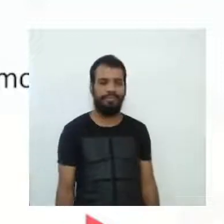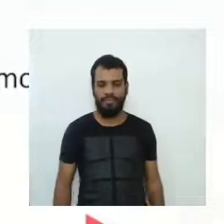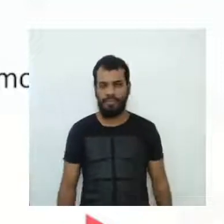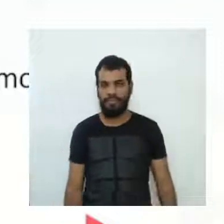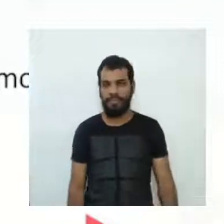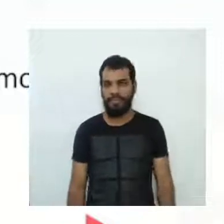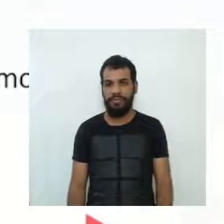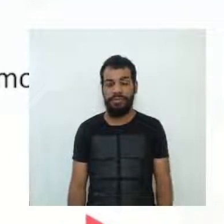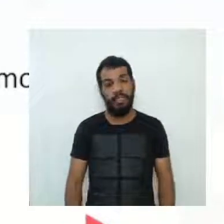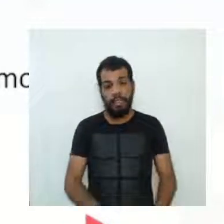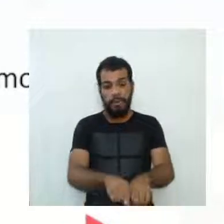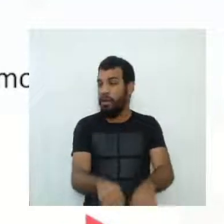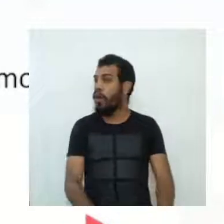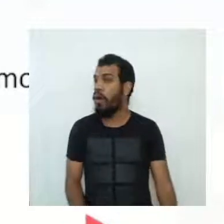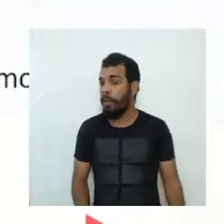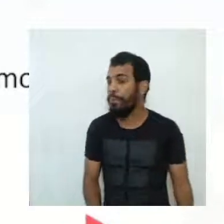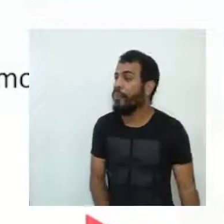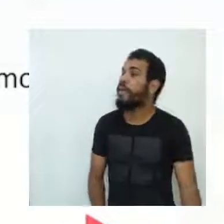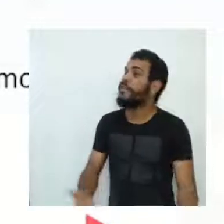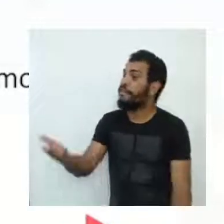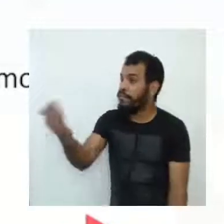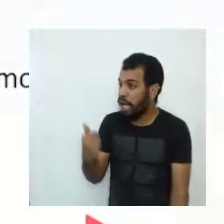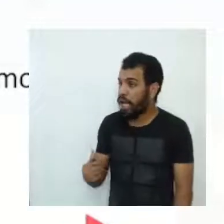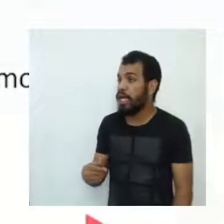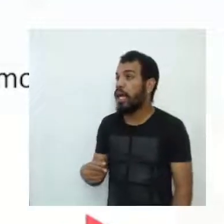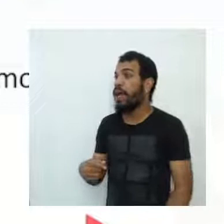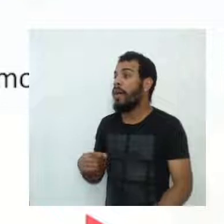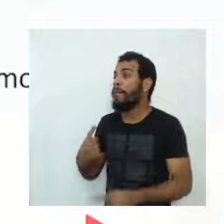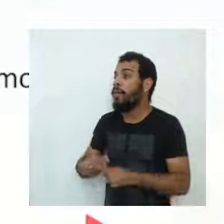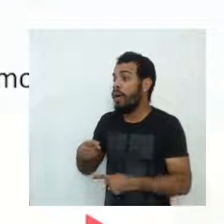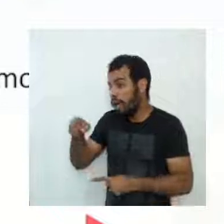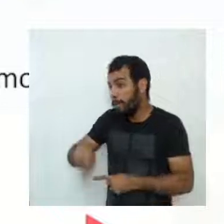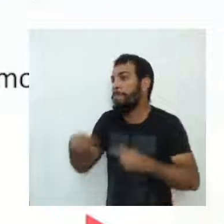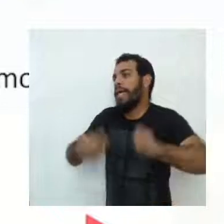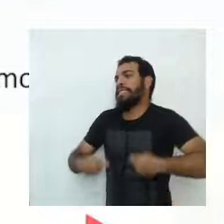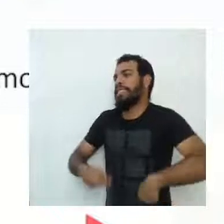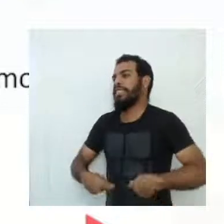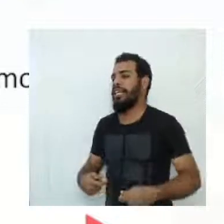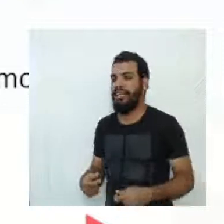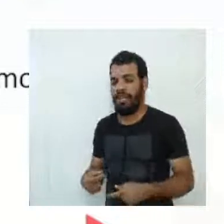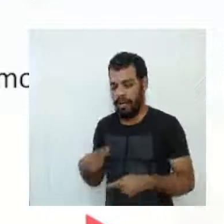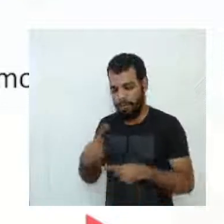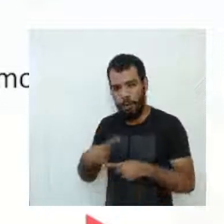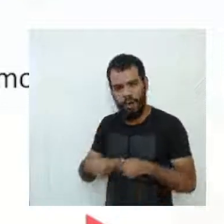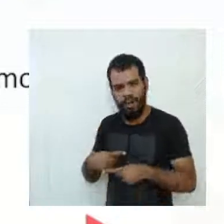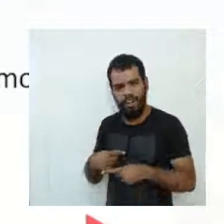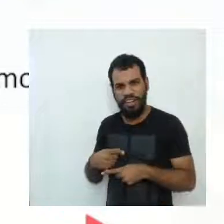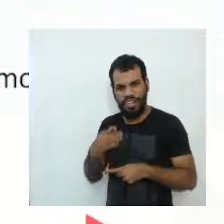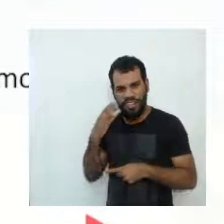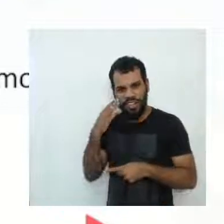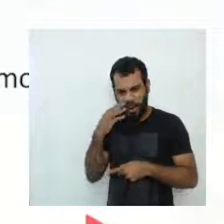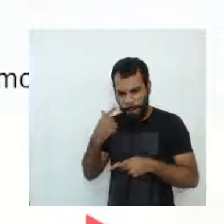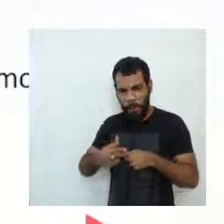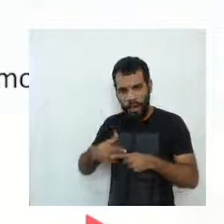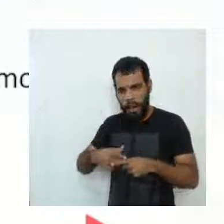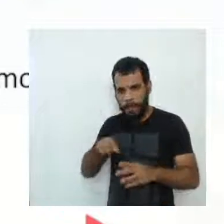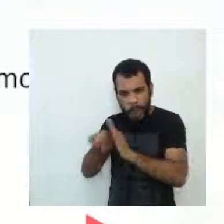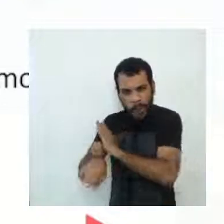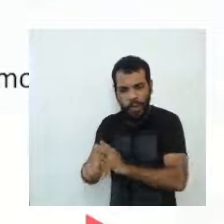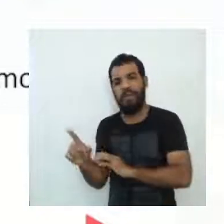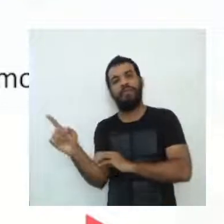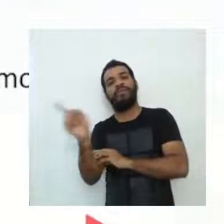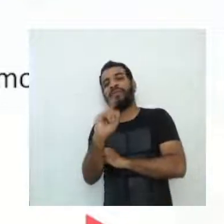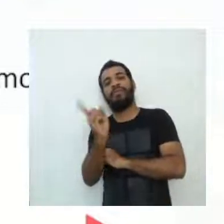aqui. Mais uma vez, venha porque precisamos de você aqui. Eu estou respondendo, eu acredito que